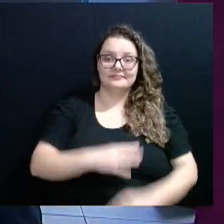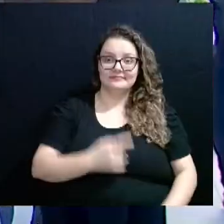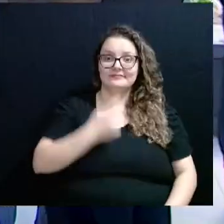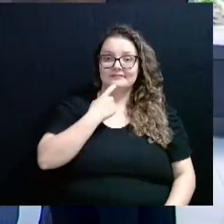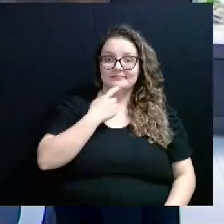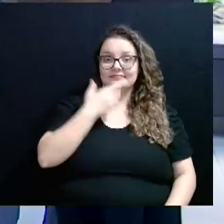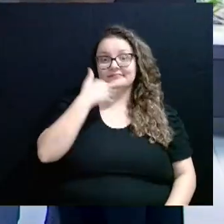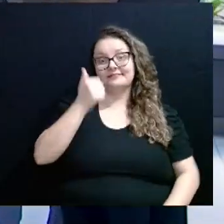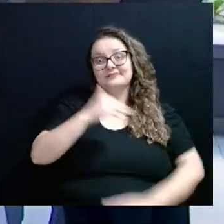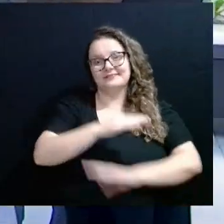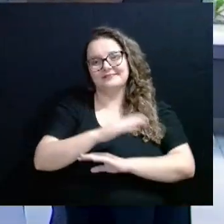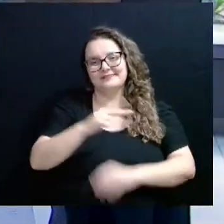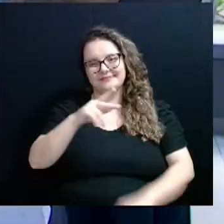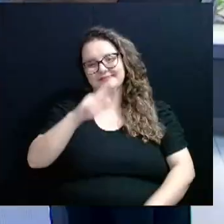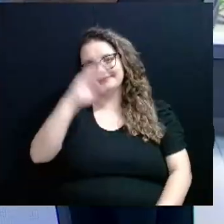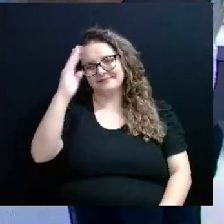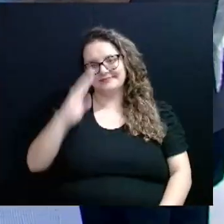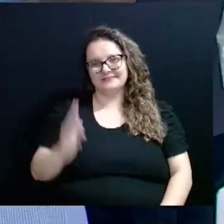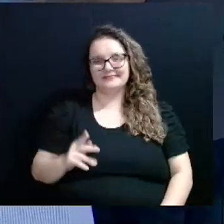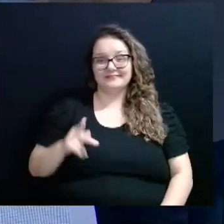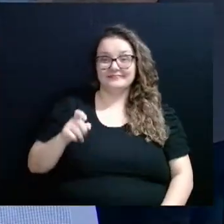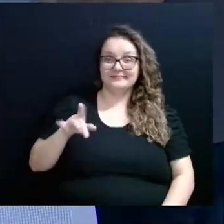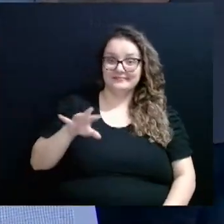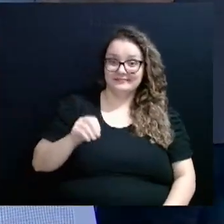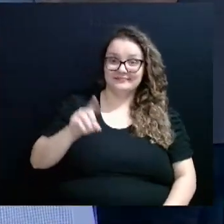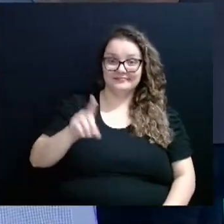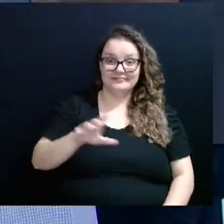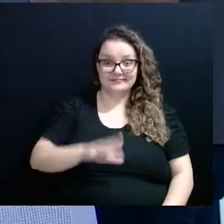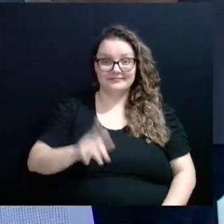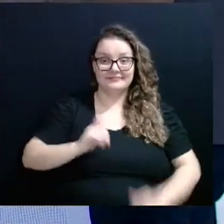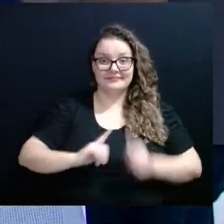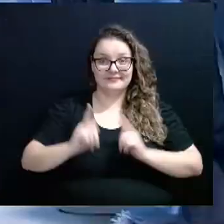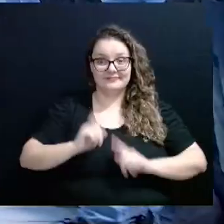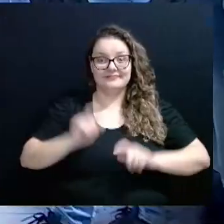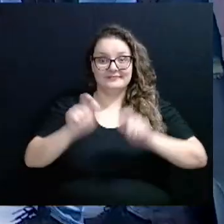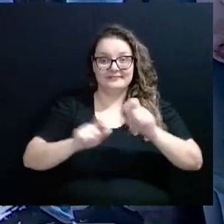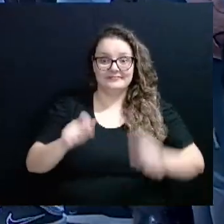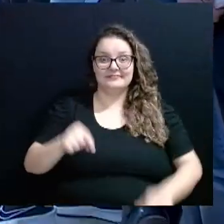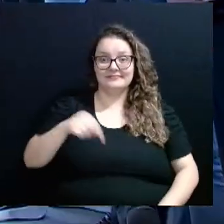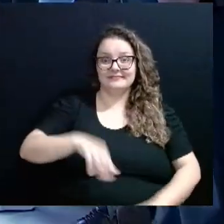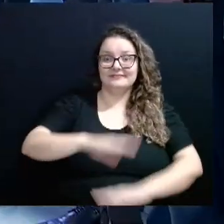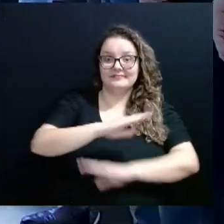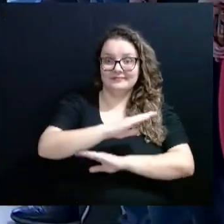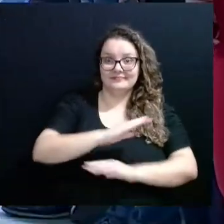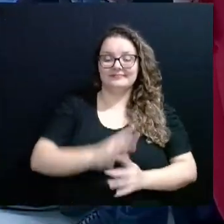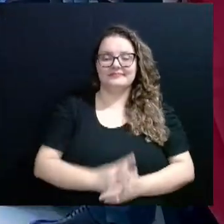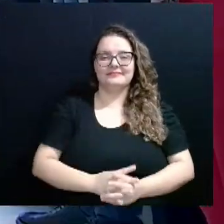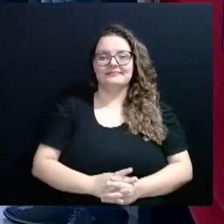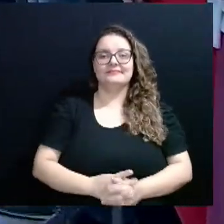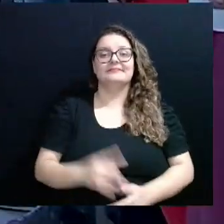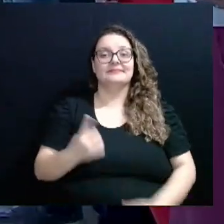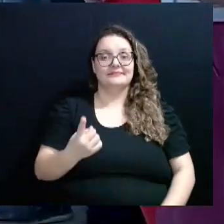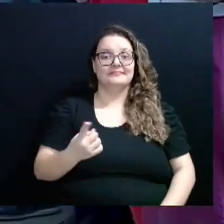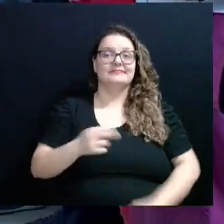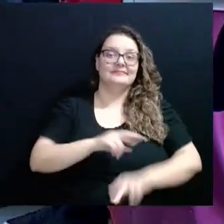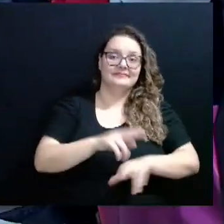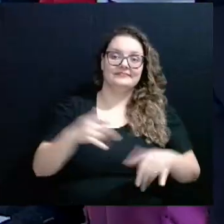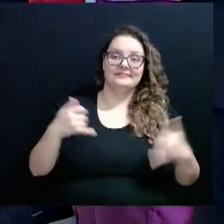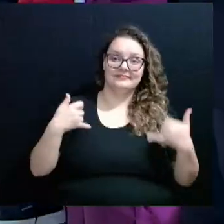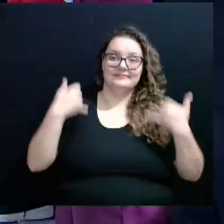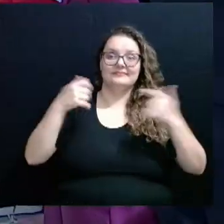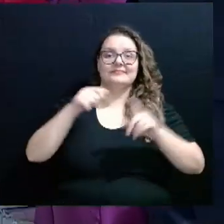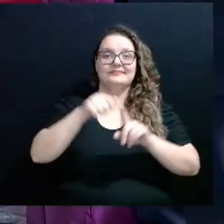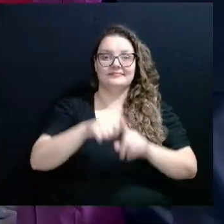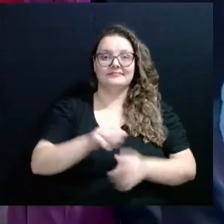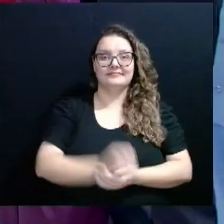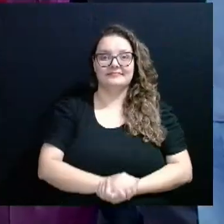Brasil. Pedro Mazaro, diretor de gestão de pessoas aqui na Câmara, é um dos aniversariantes do mês. E